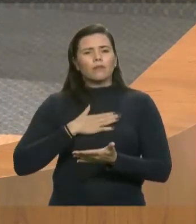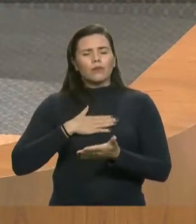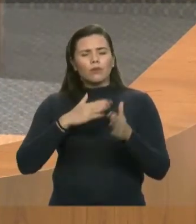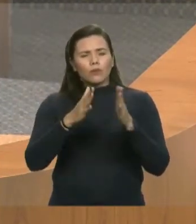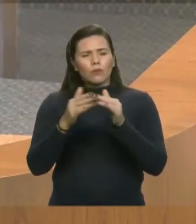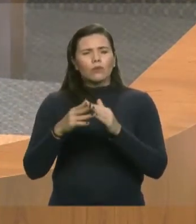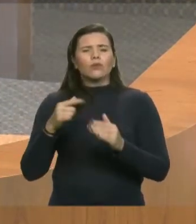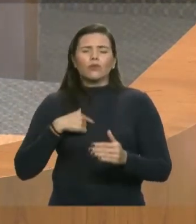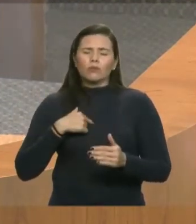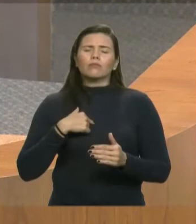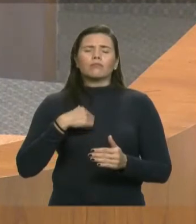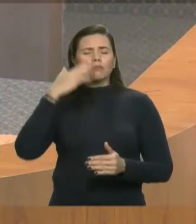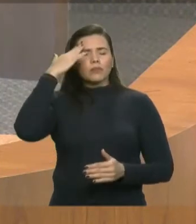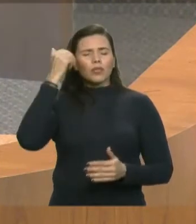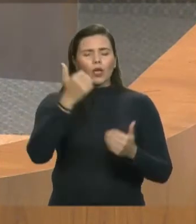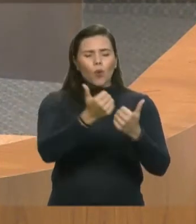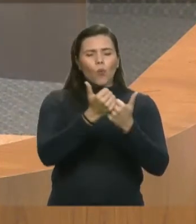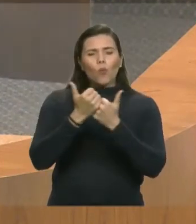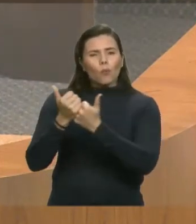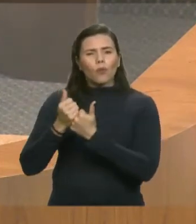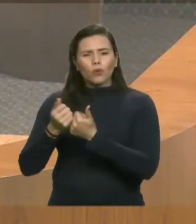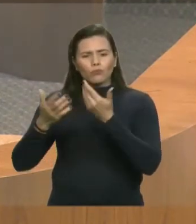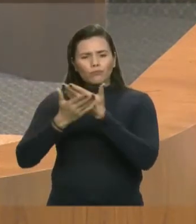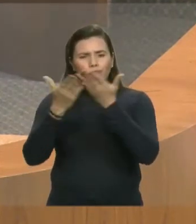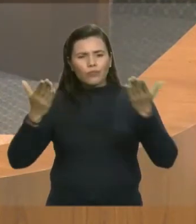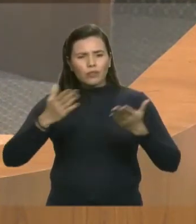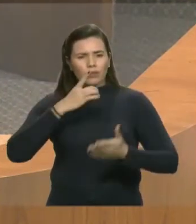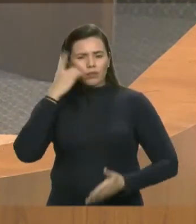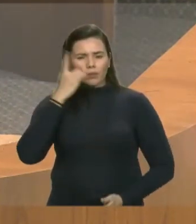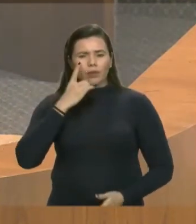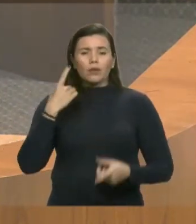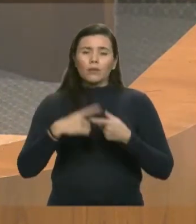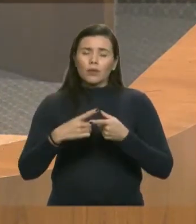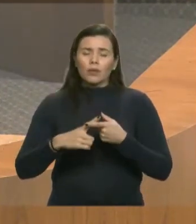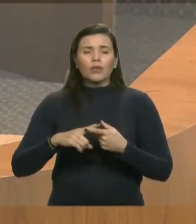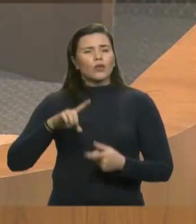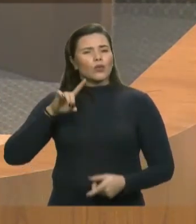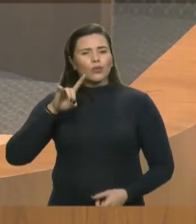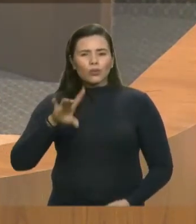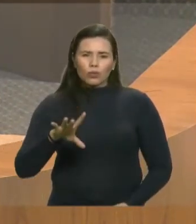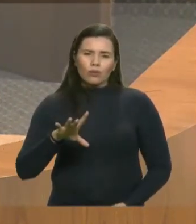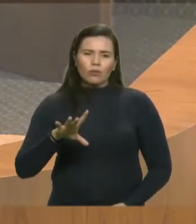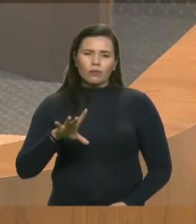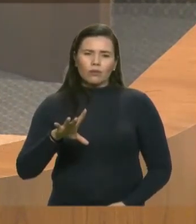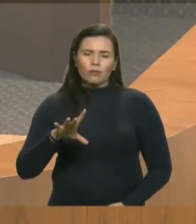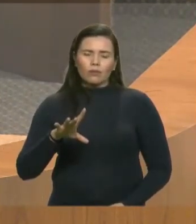de todos os deputados, porque só assim nós podemos dar um basta